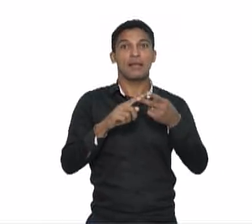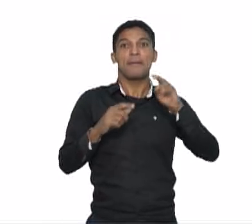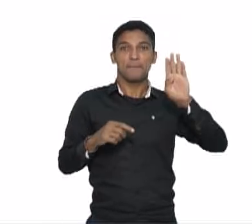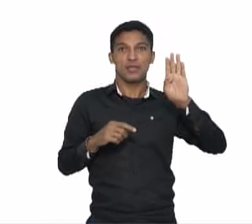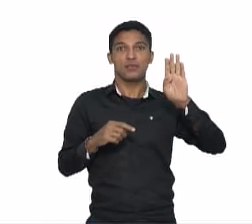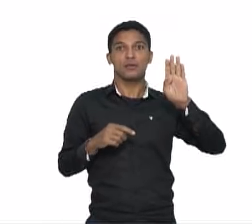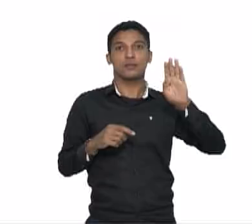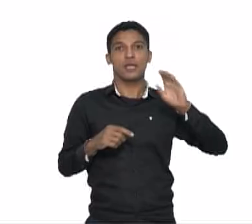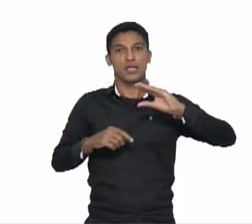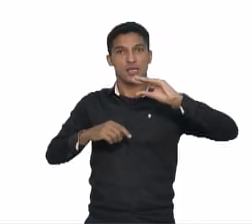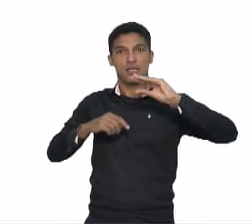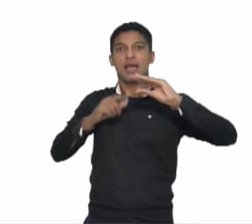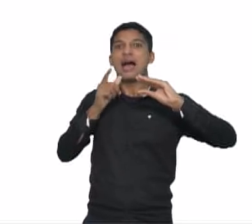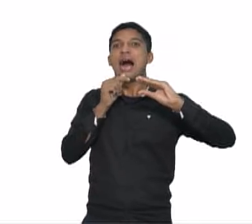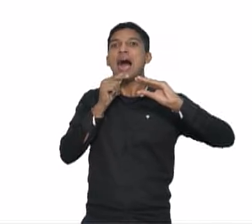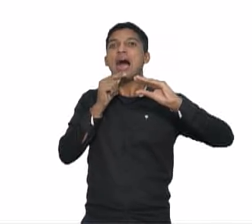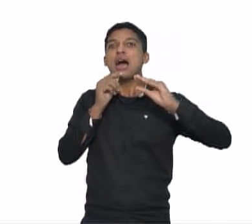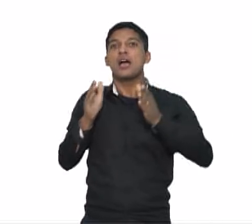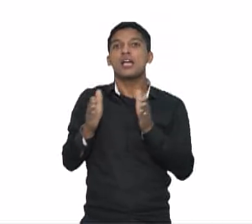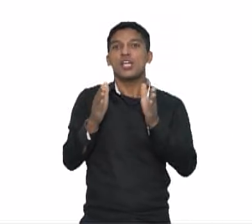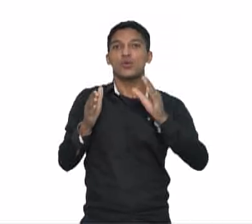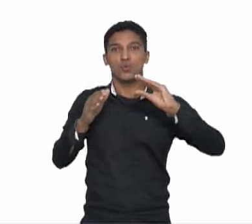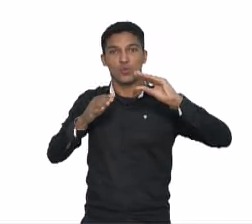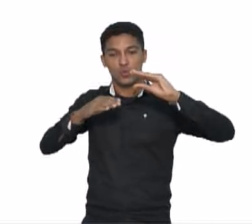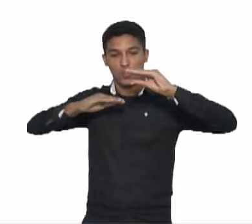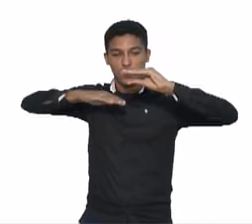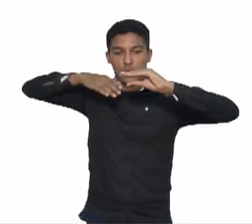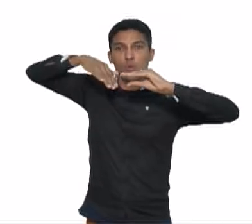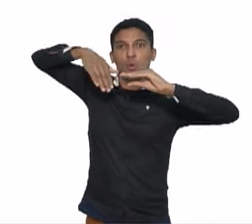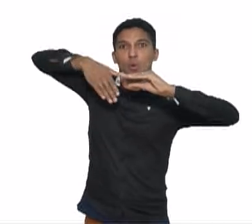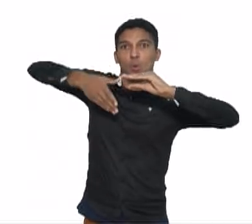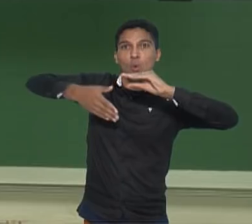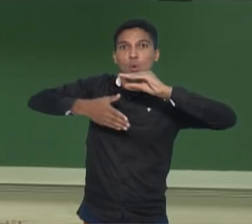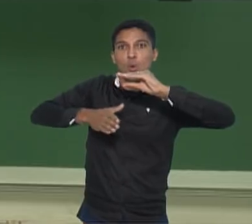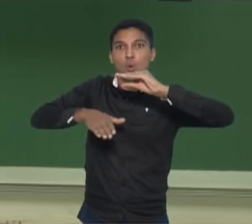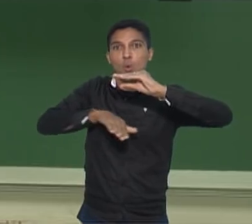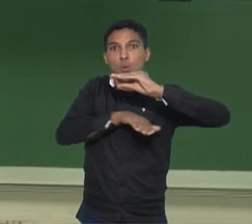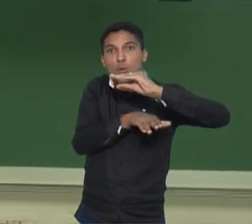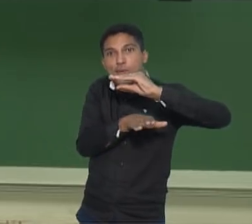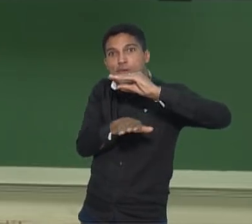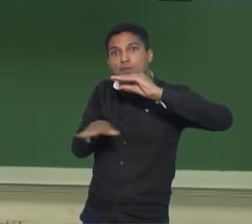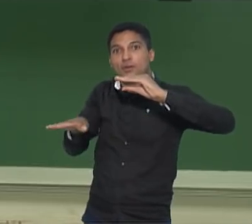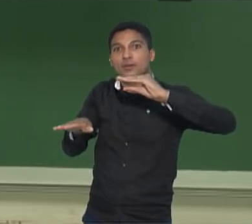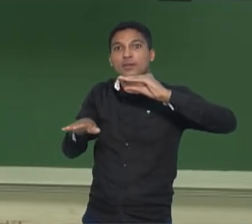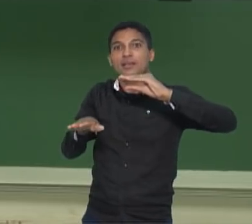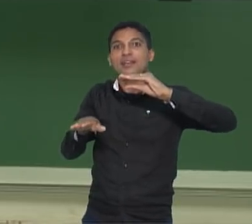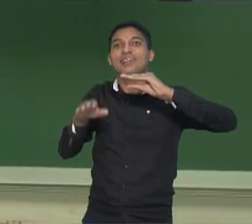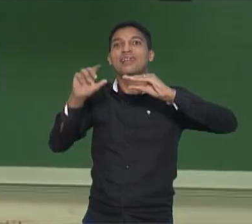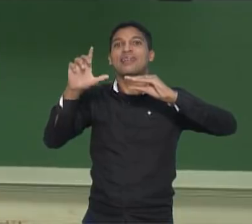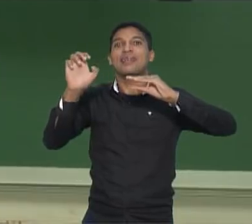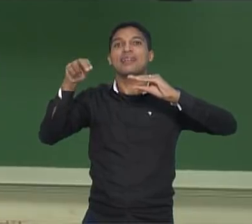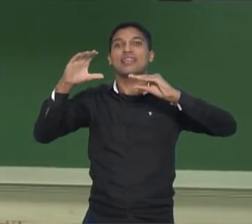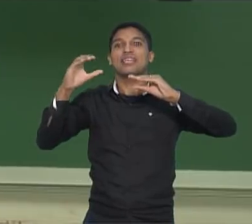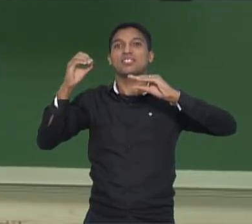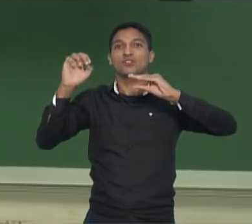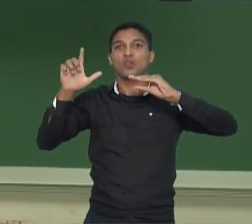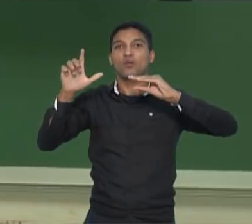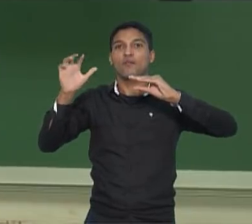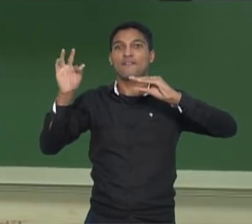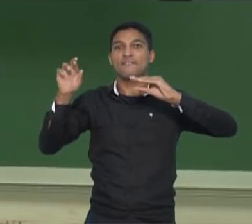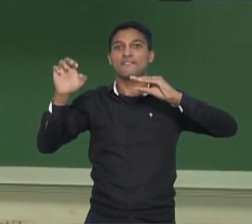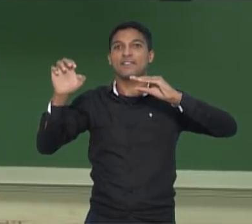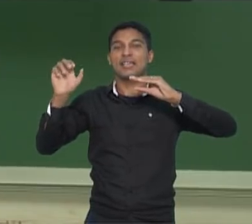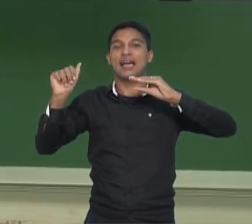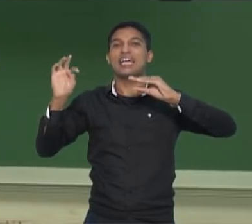freático é um exemplo de água subterrânea. Também está correto. O lençol freático é